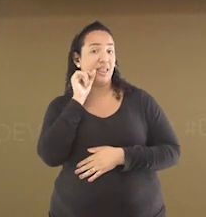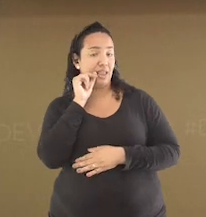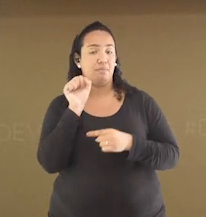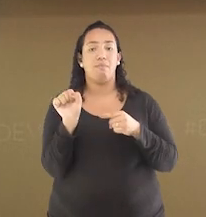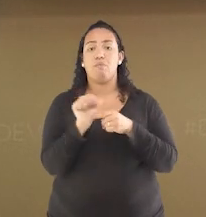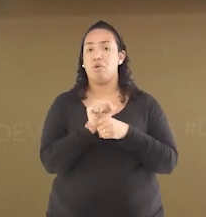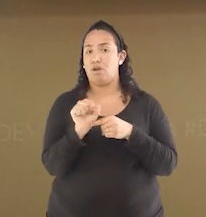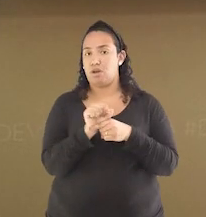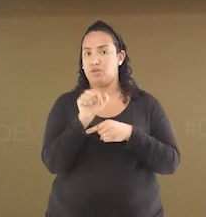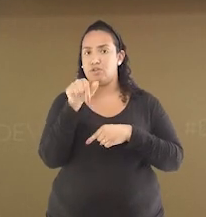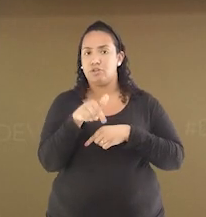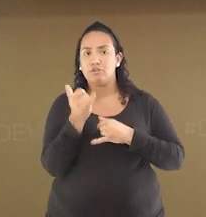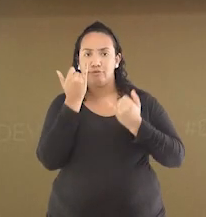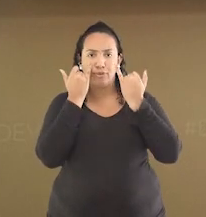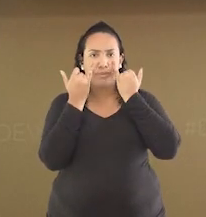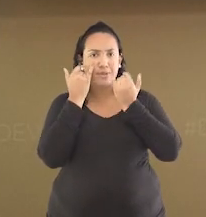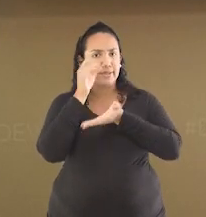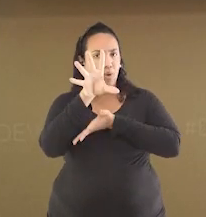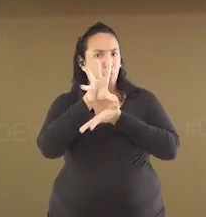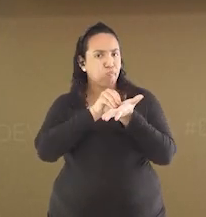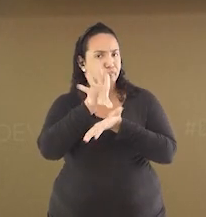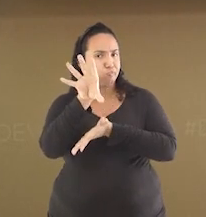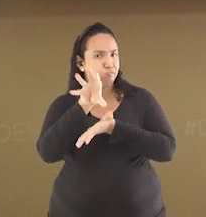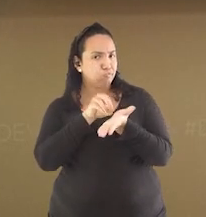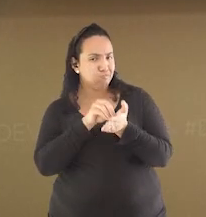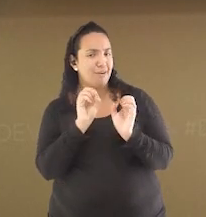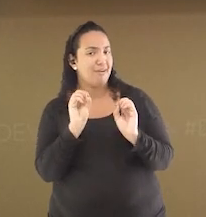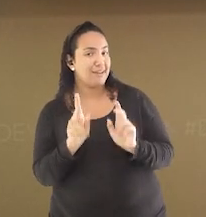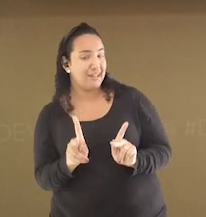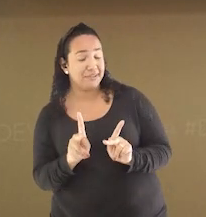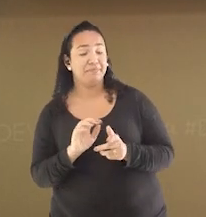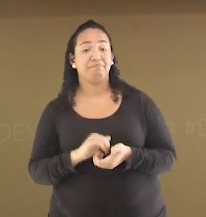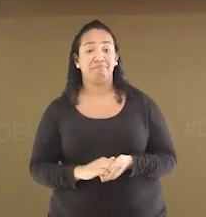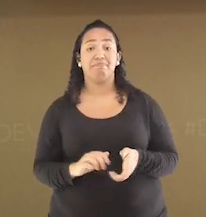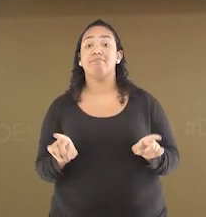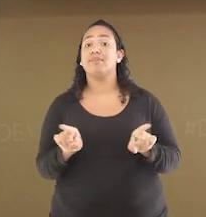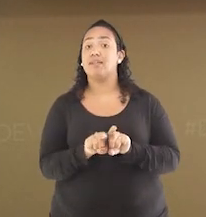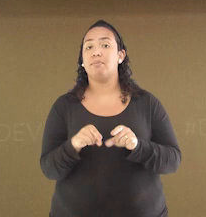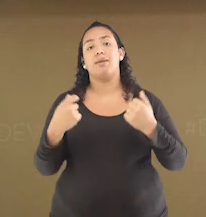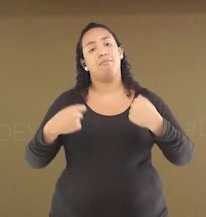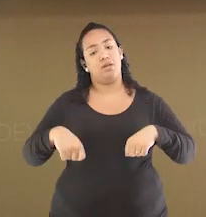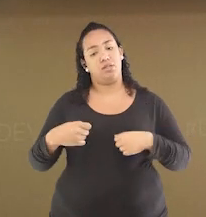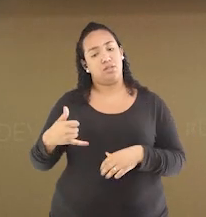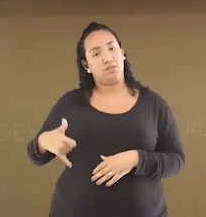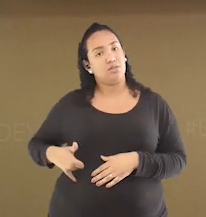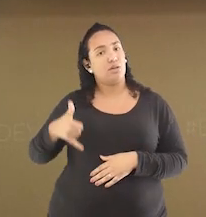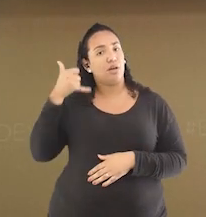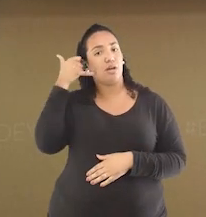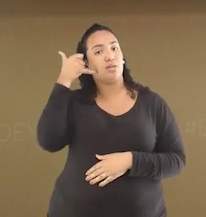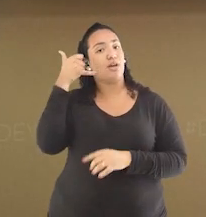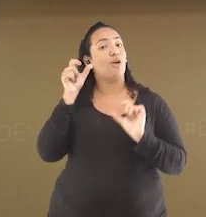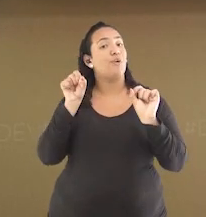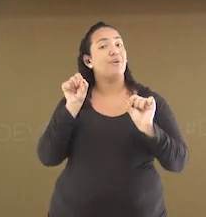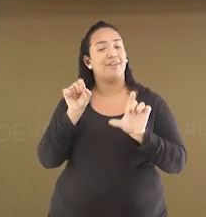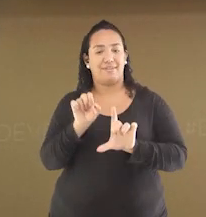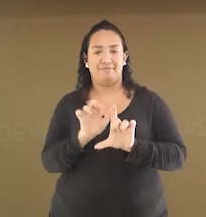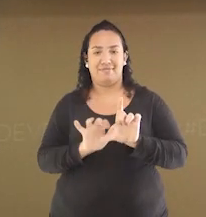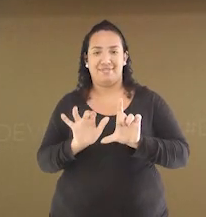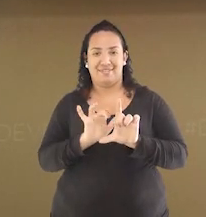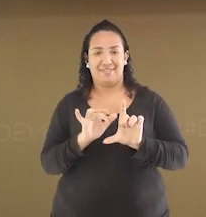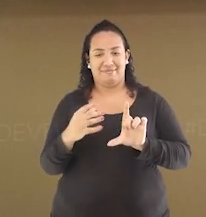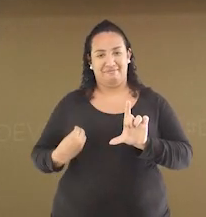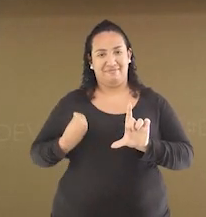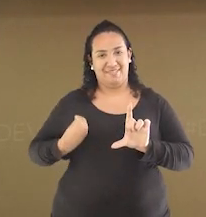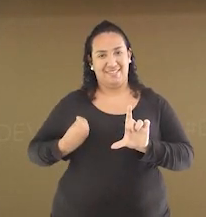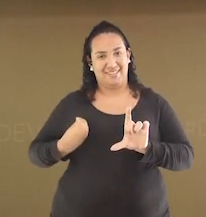as anotações que achar necessárias. E também precisa do celular para registrar sua presença.